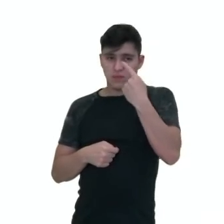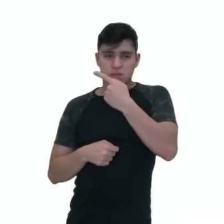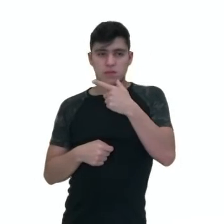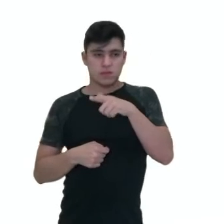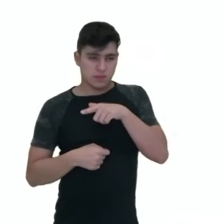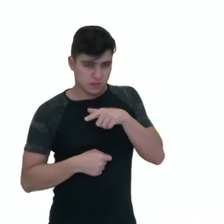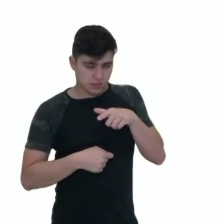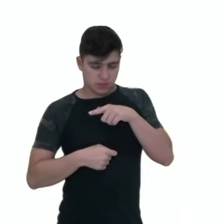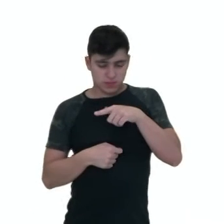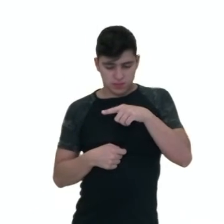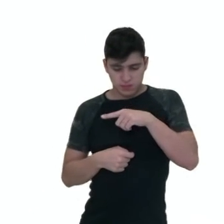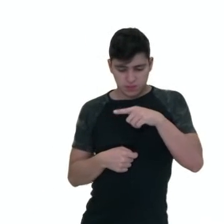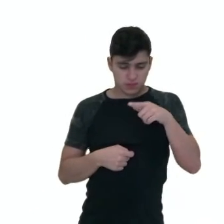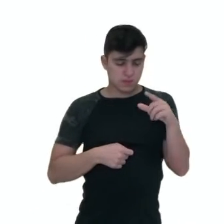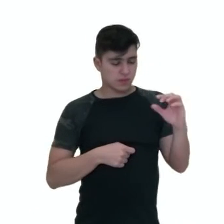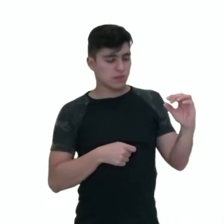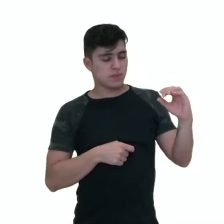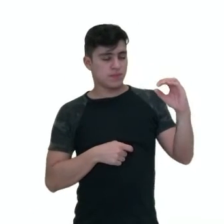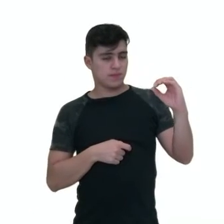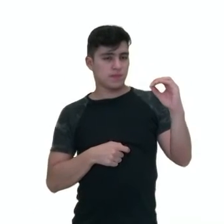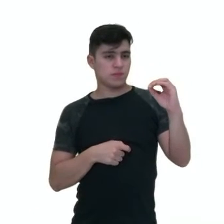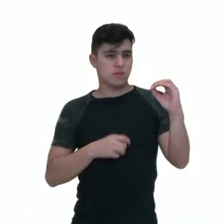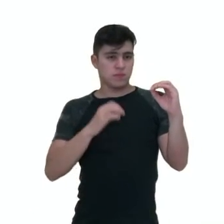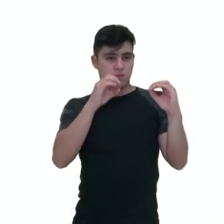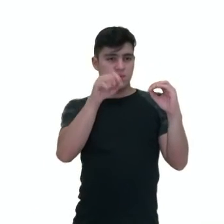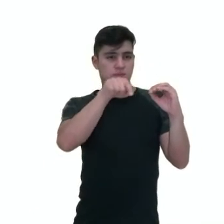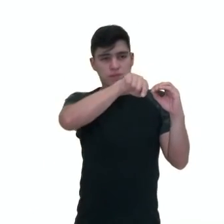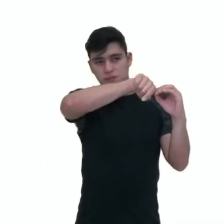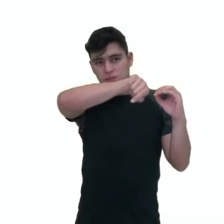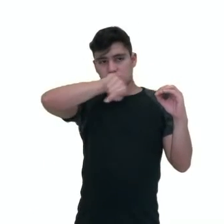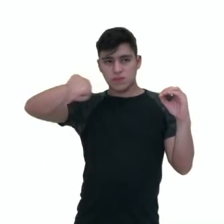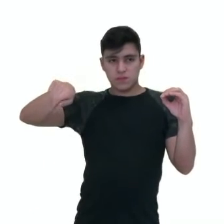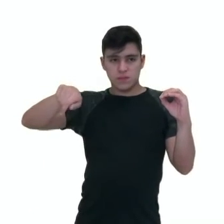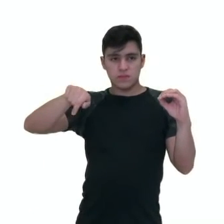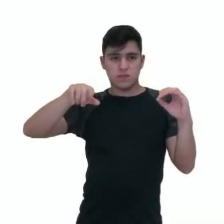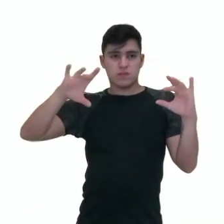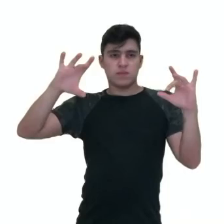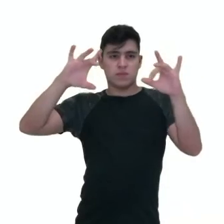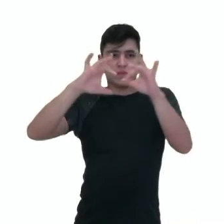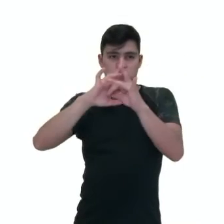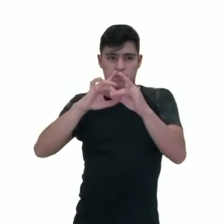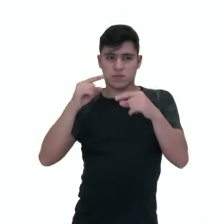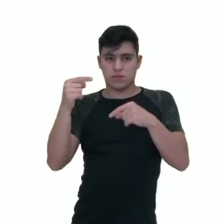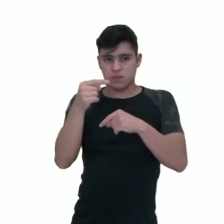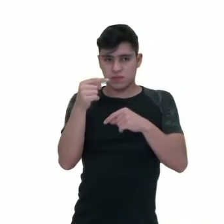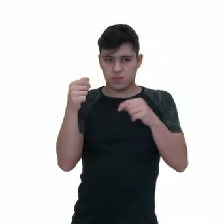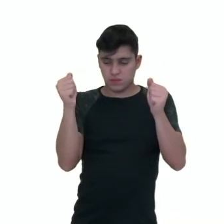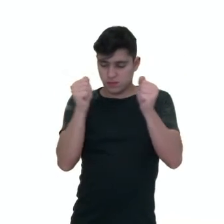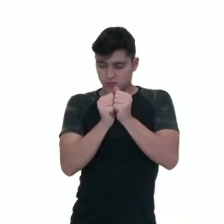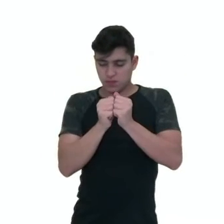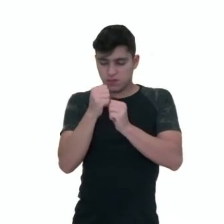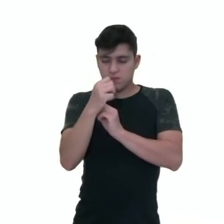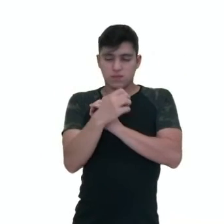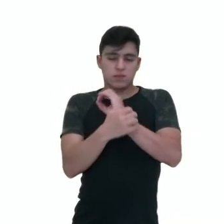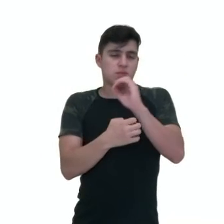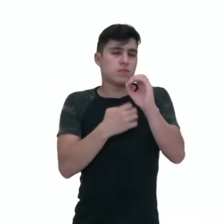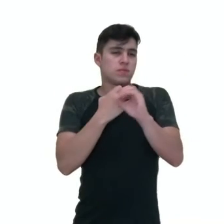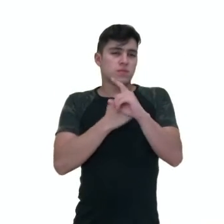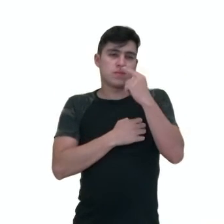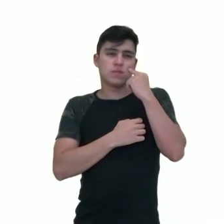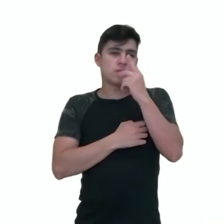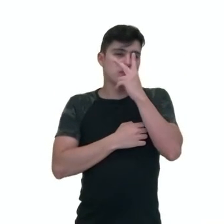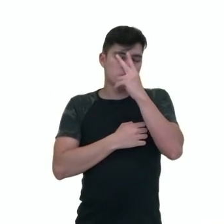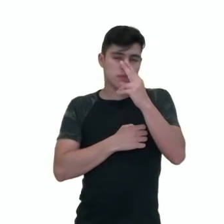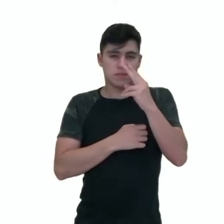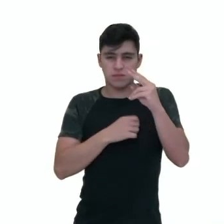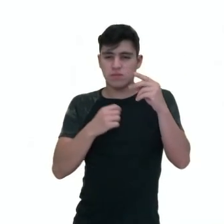o compartilhamento de elétrons, eles são representados por hífen, ligando então os elétrons. Parece uma carinha aqui, né?